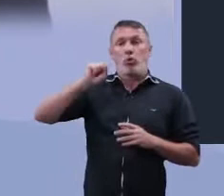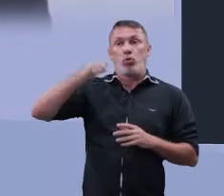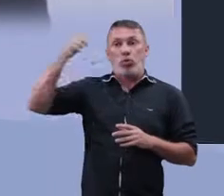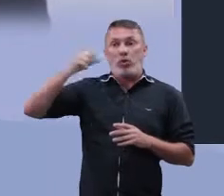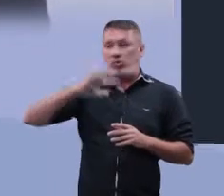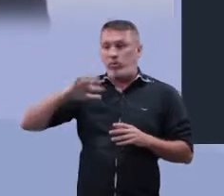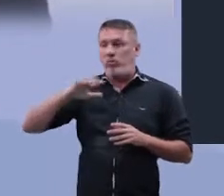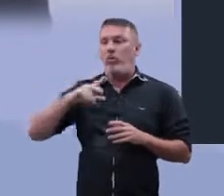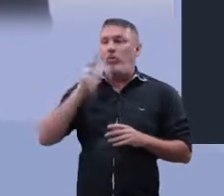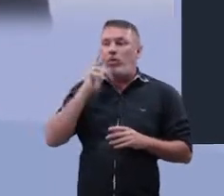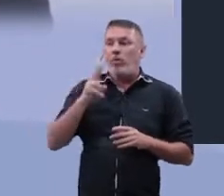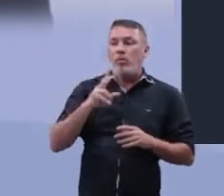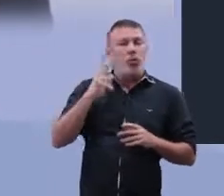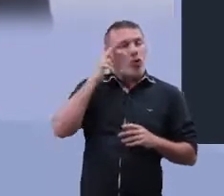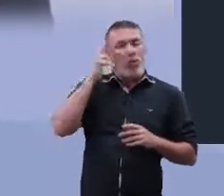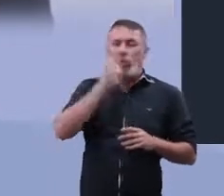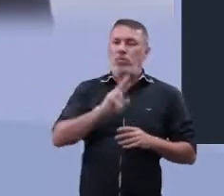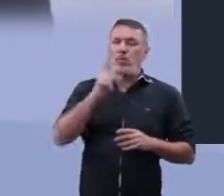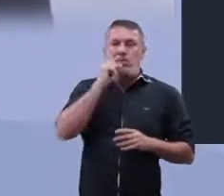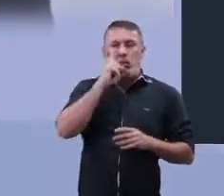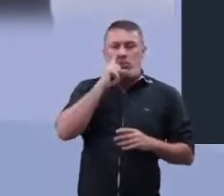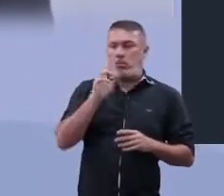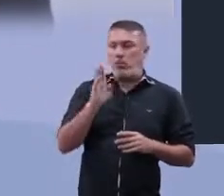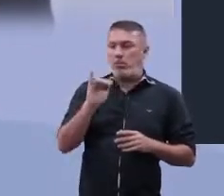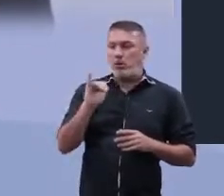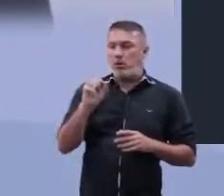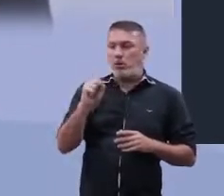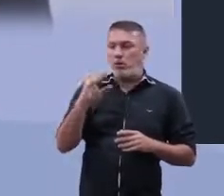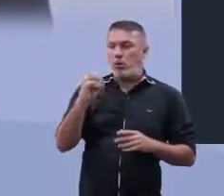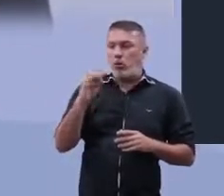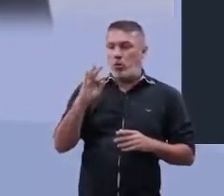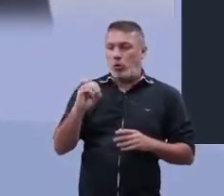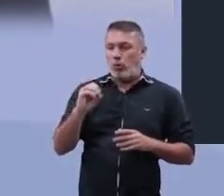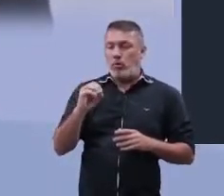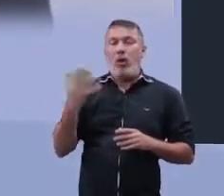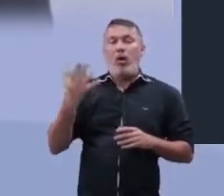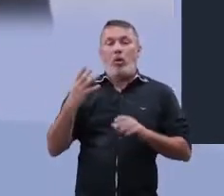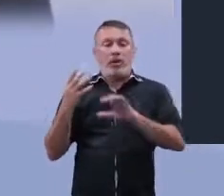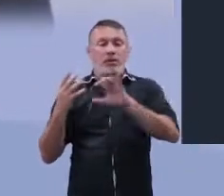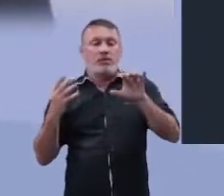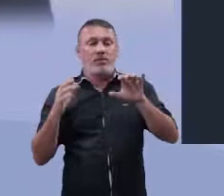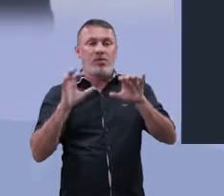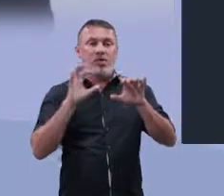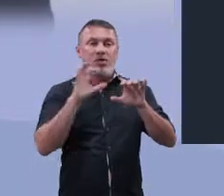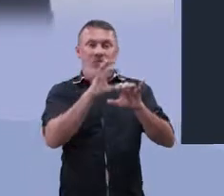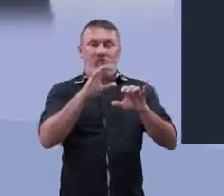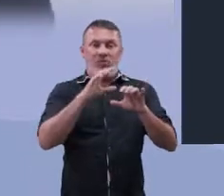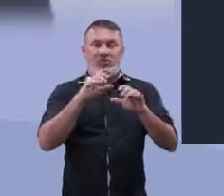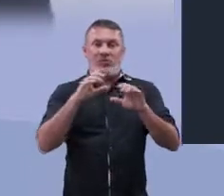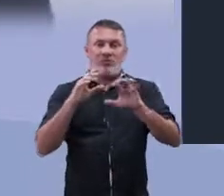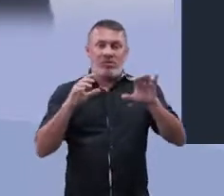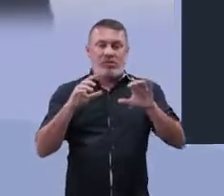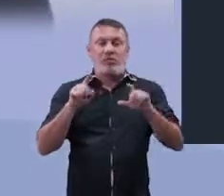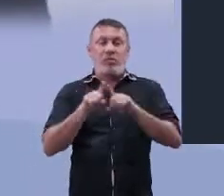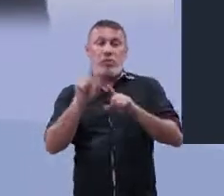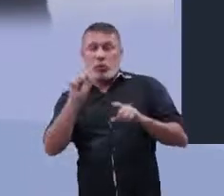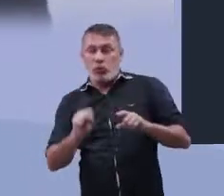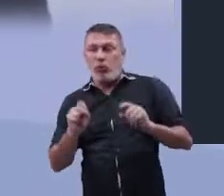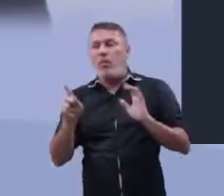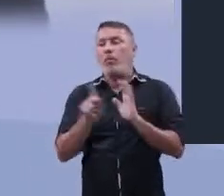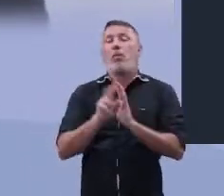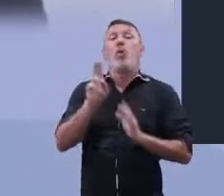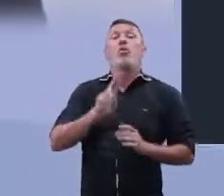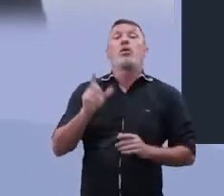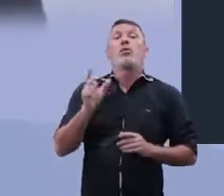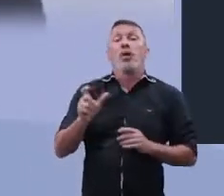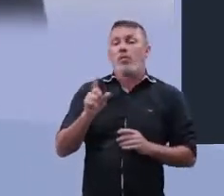nordeste e sudeste, é comum as pessoas usarem biscoito, né, usarem o vocabulário biscoito. E na